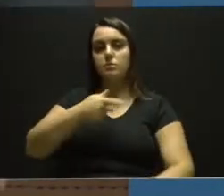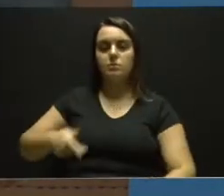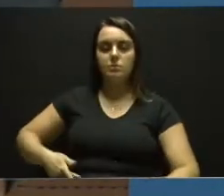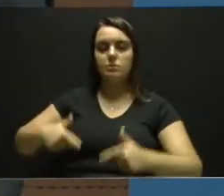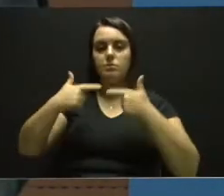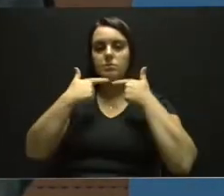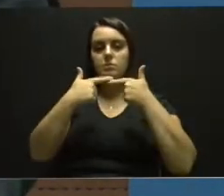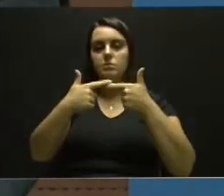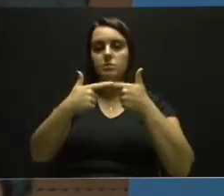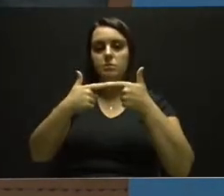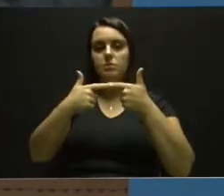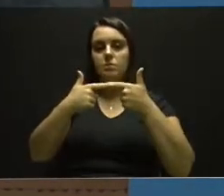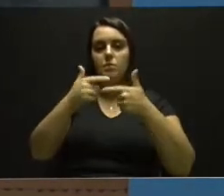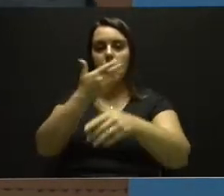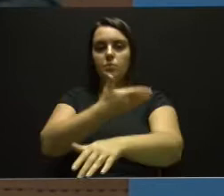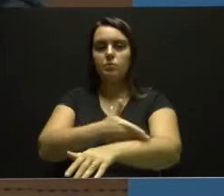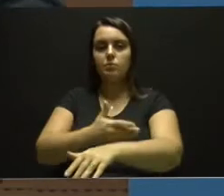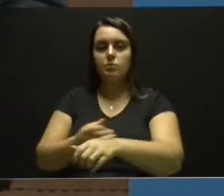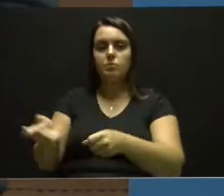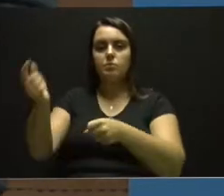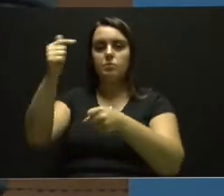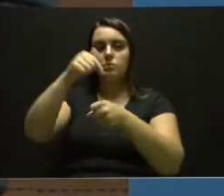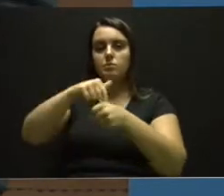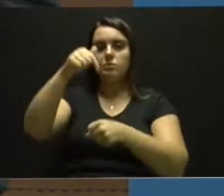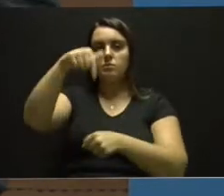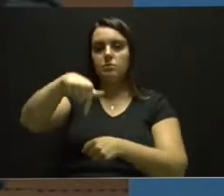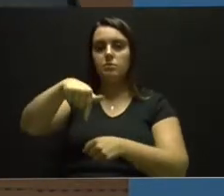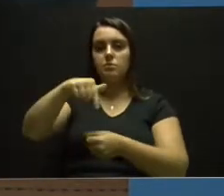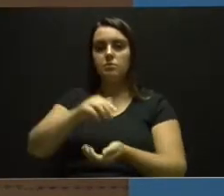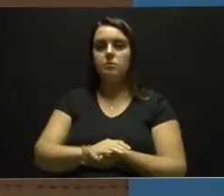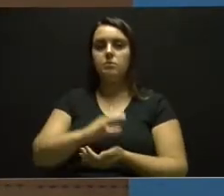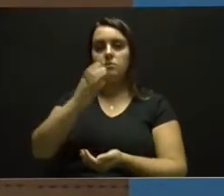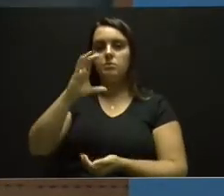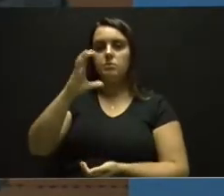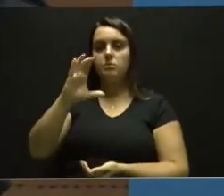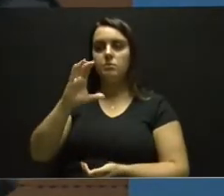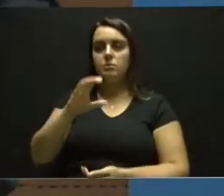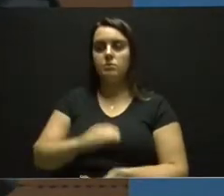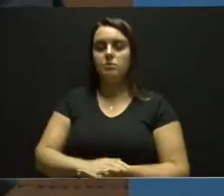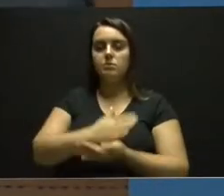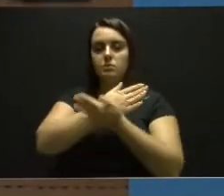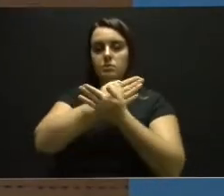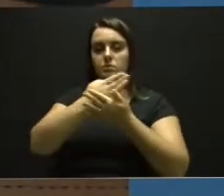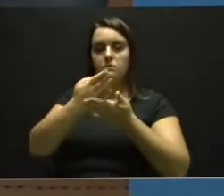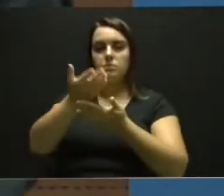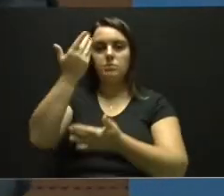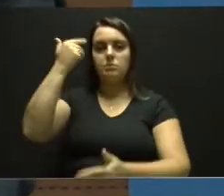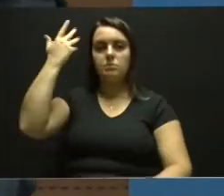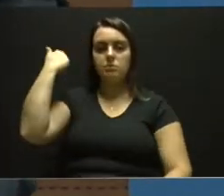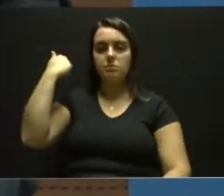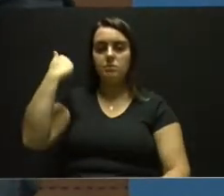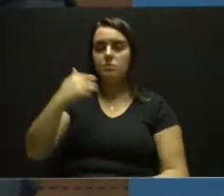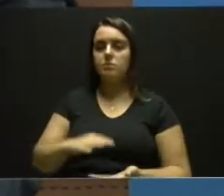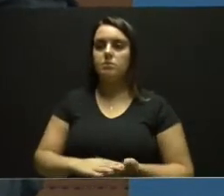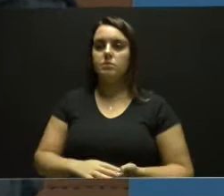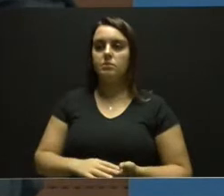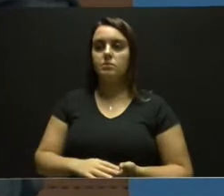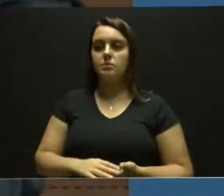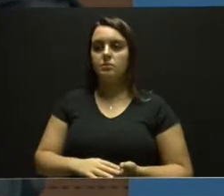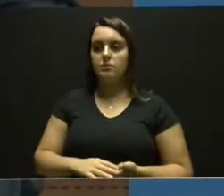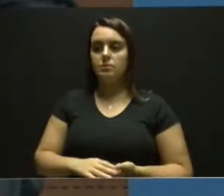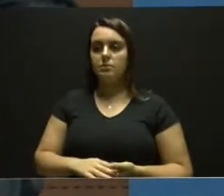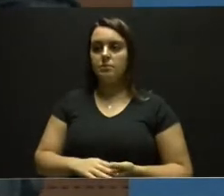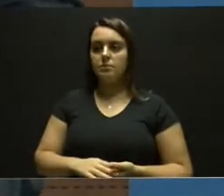lutou por esse ato que ele voltasse a acontecer aqui que o serjão que deu início a esse ato lá atrás né e as